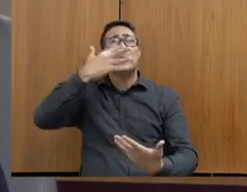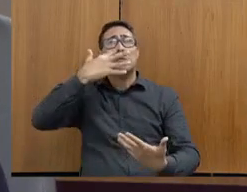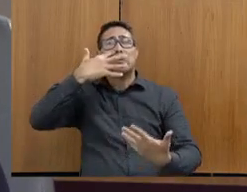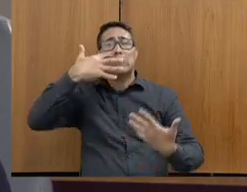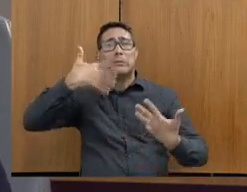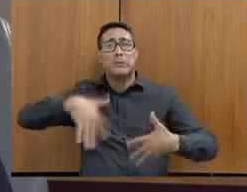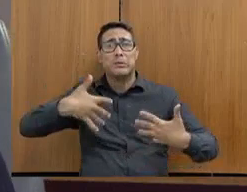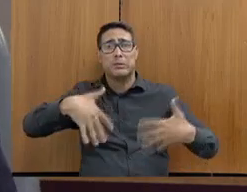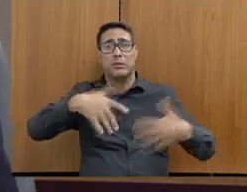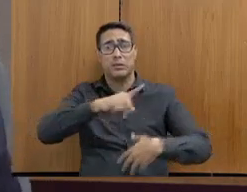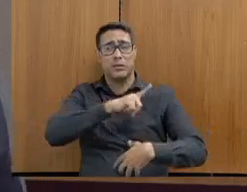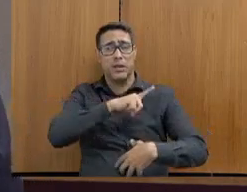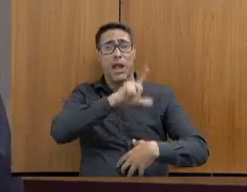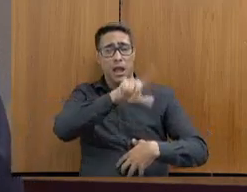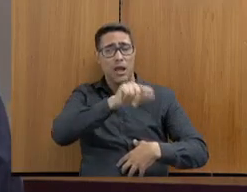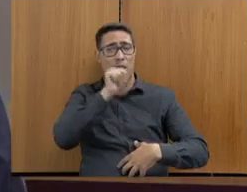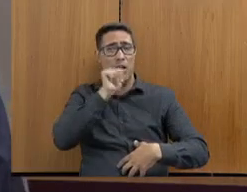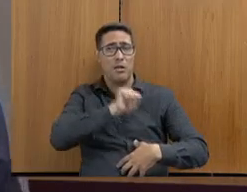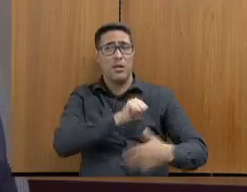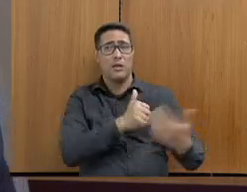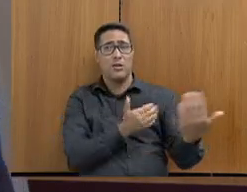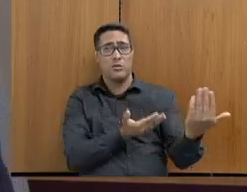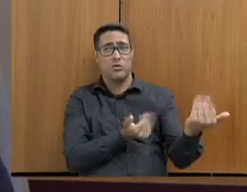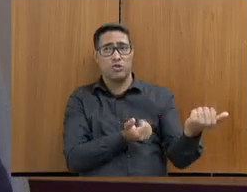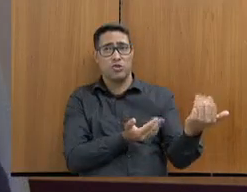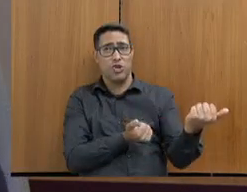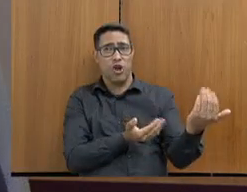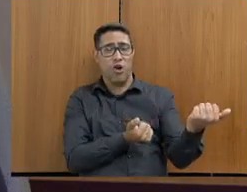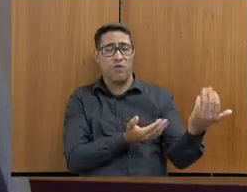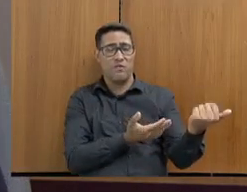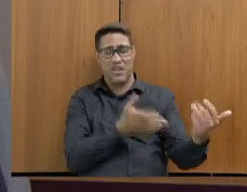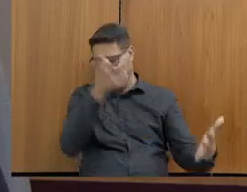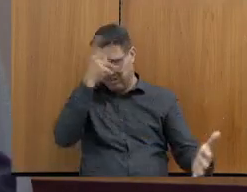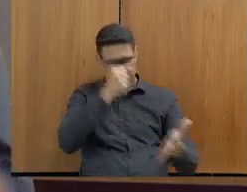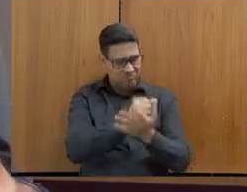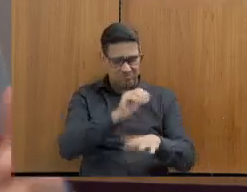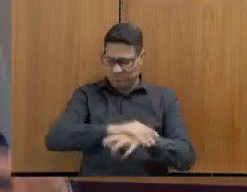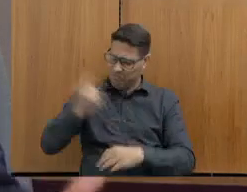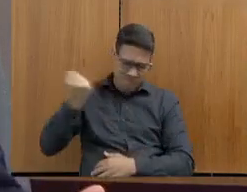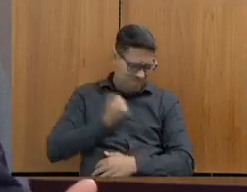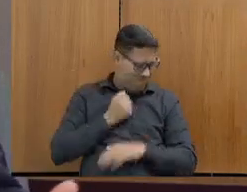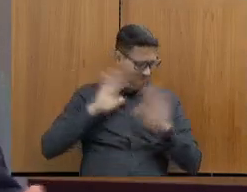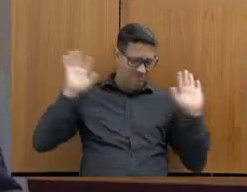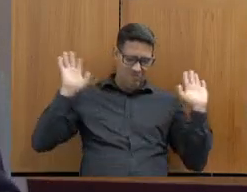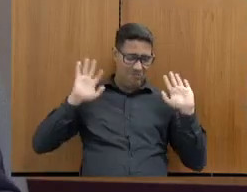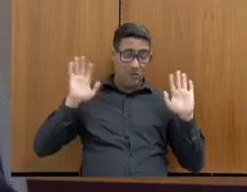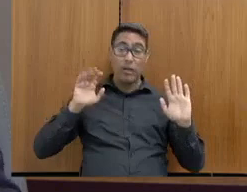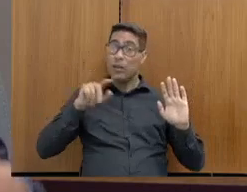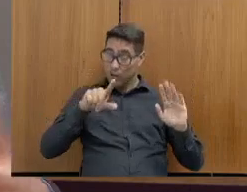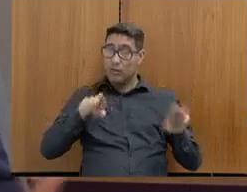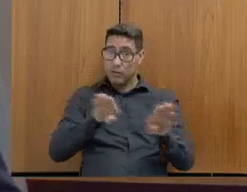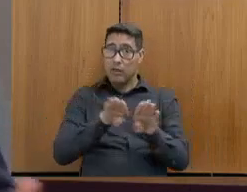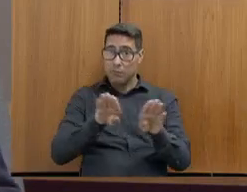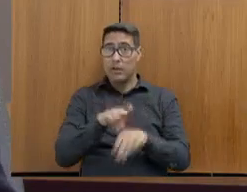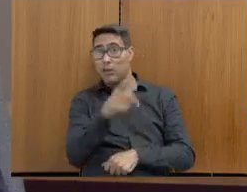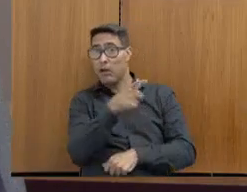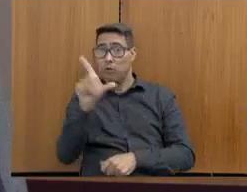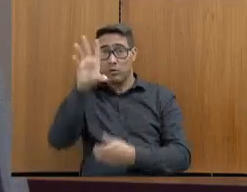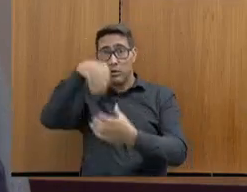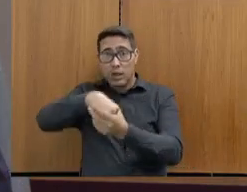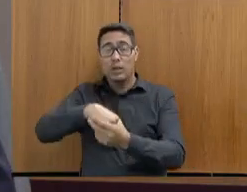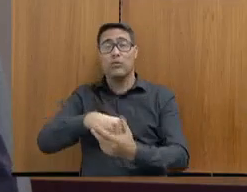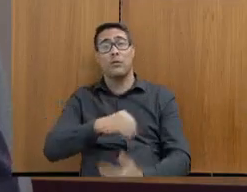uma jovem tirar a sua vida e teve outros casos na Polícia Civil teve outros na Polícia